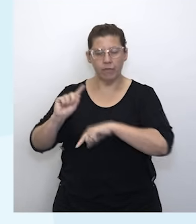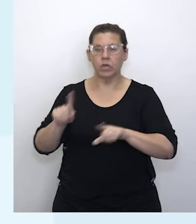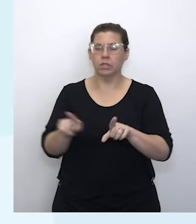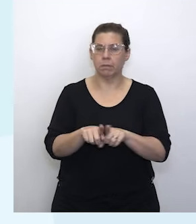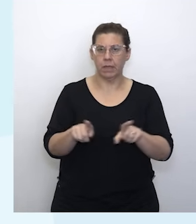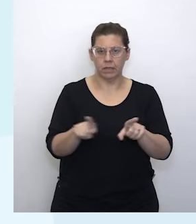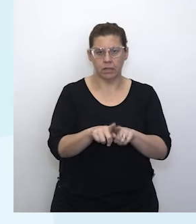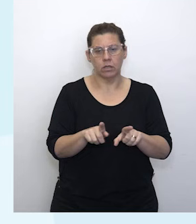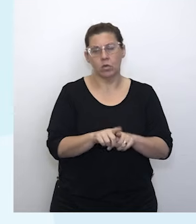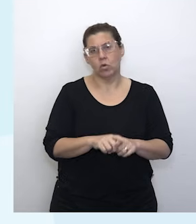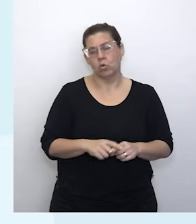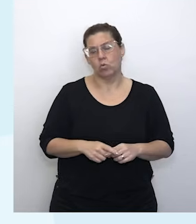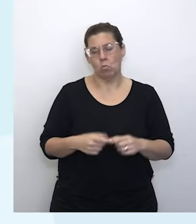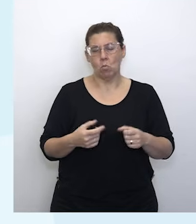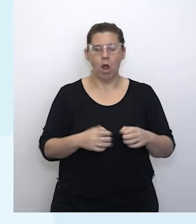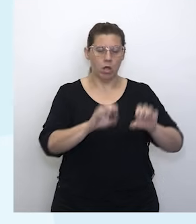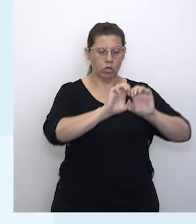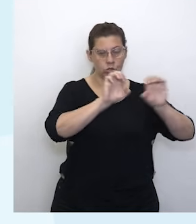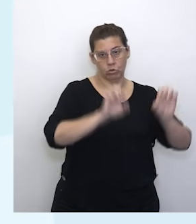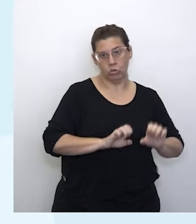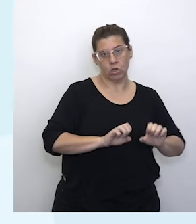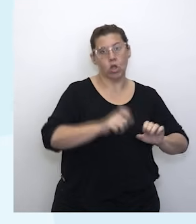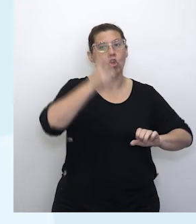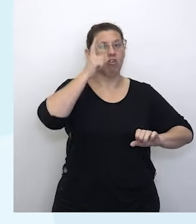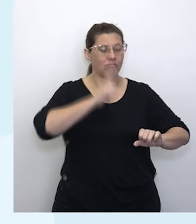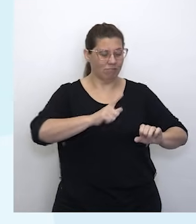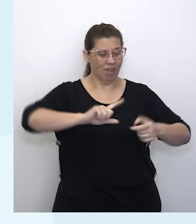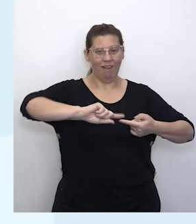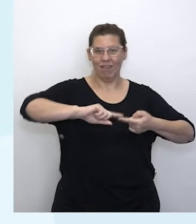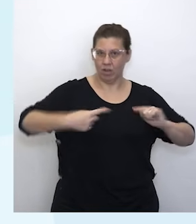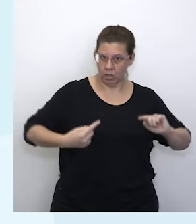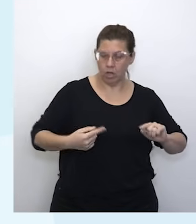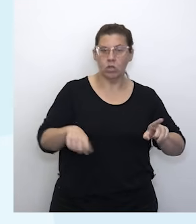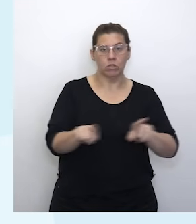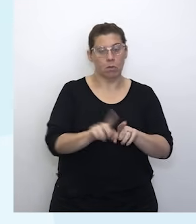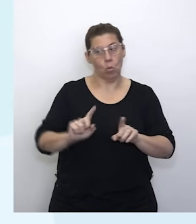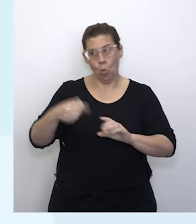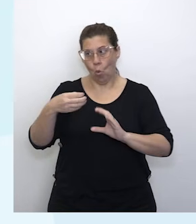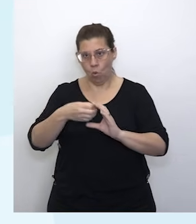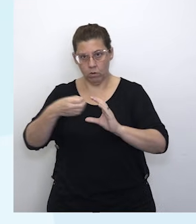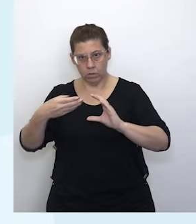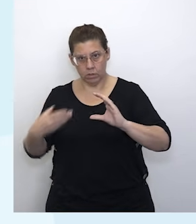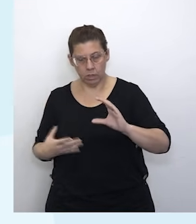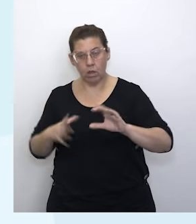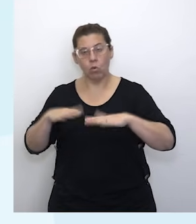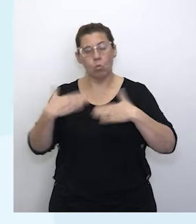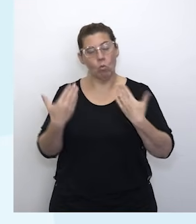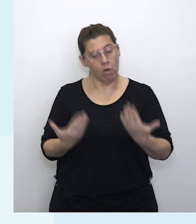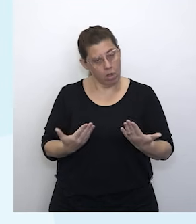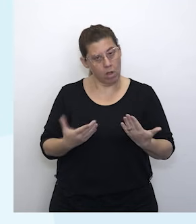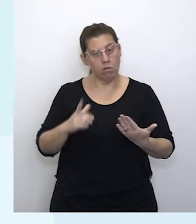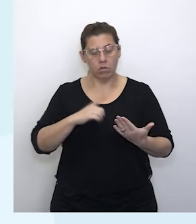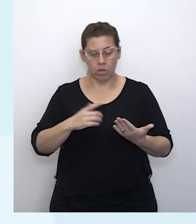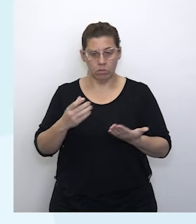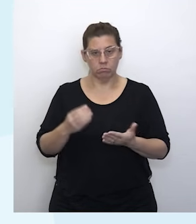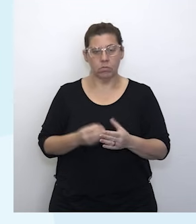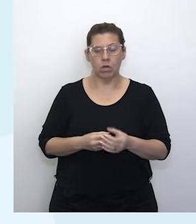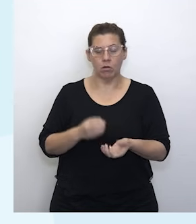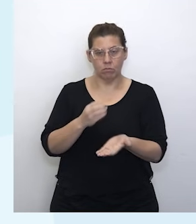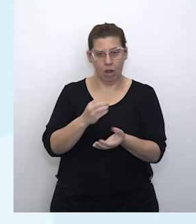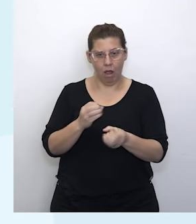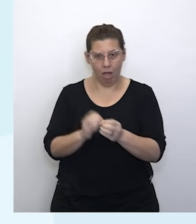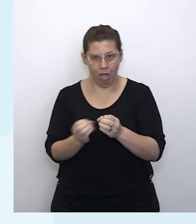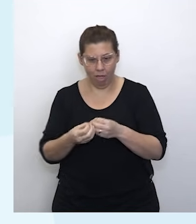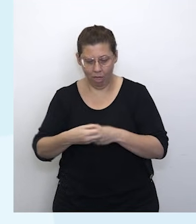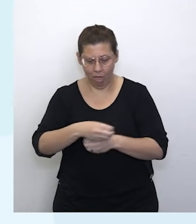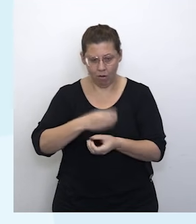emitem lá uma estruturazinha que permite que elas troquem material genético com outras células. E aí, quando elas fazem a divisão celular com